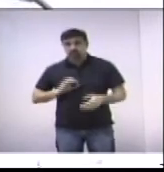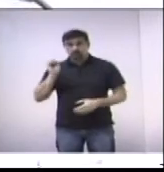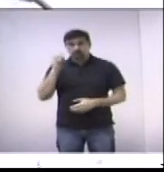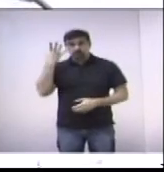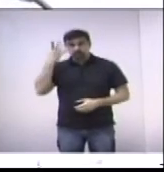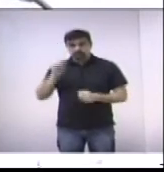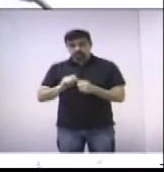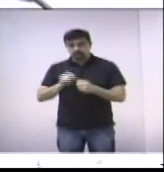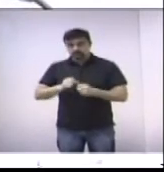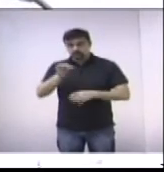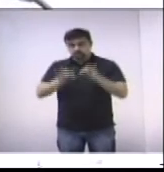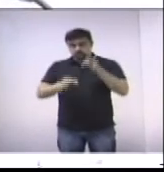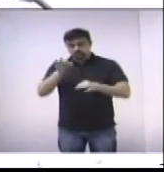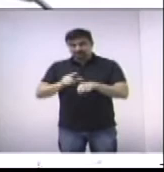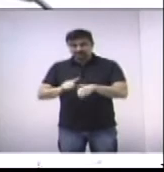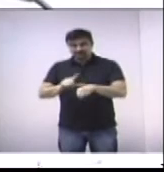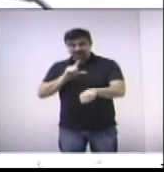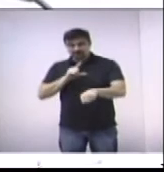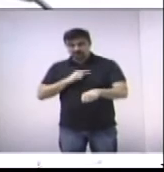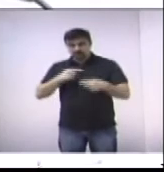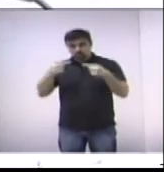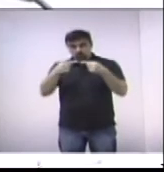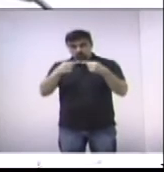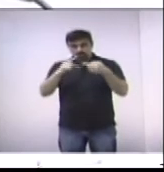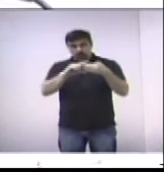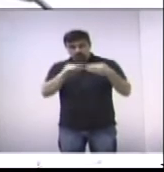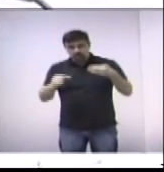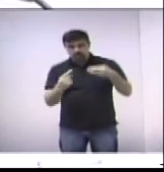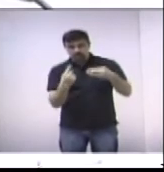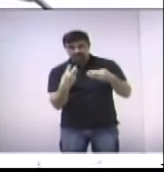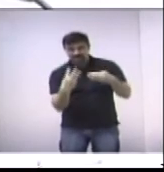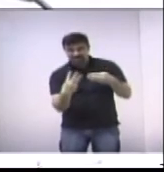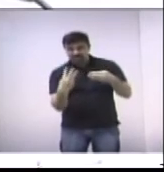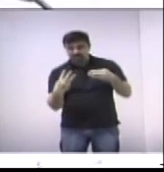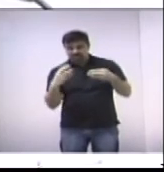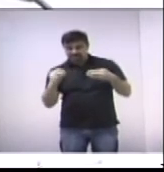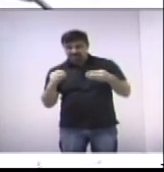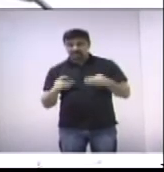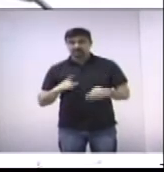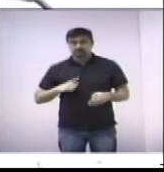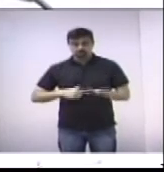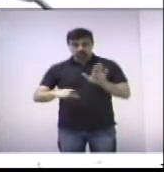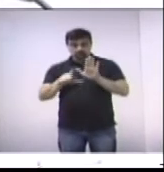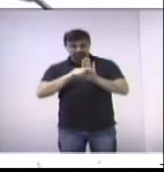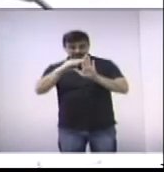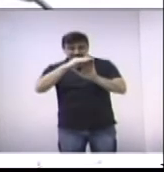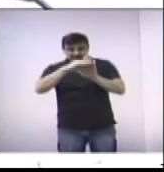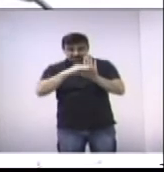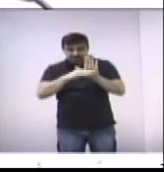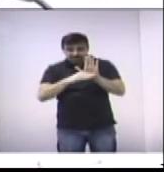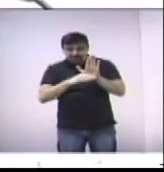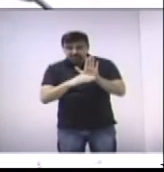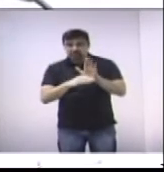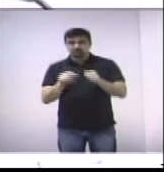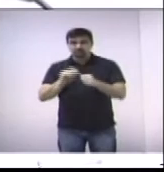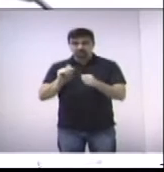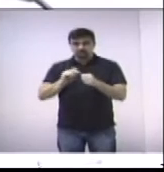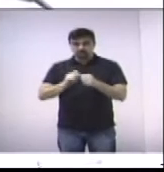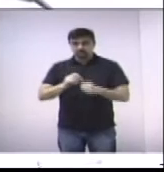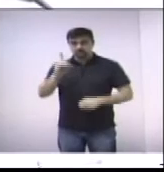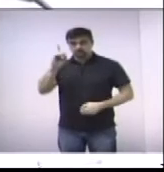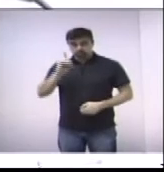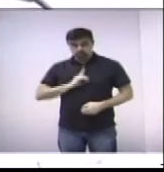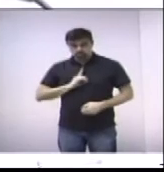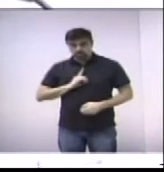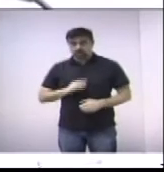lide comporta julgamento antecipado nos termos do artigo 330, inciso 1º do Código de Processo Civil, por tratar de questão de